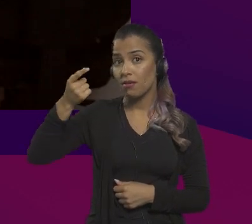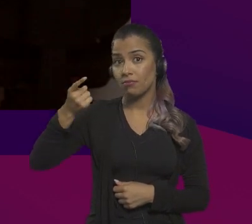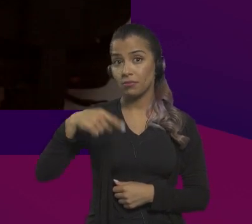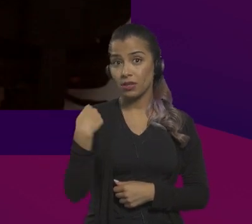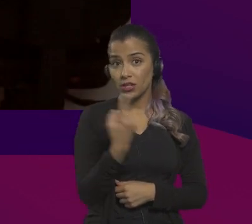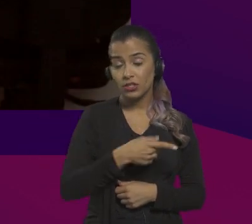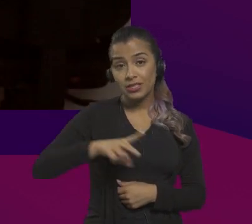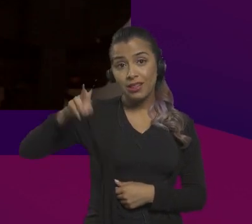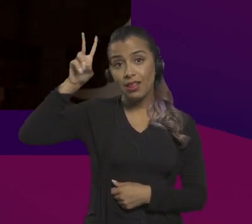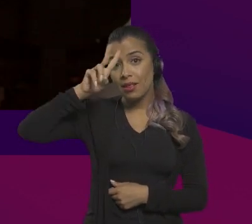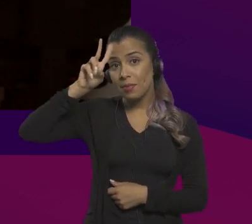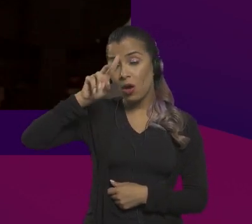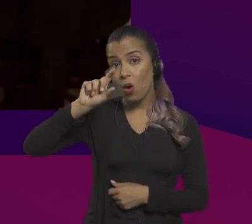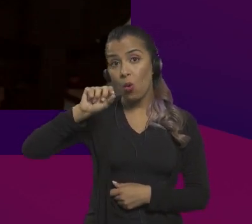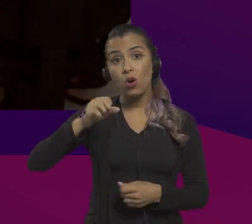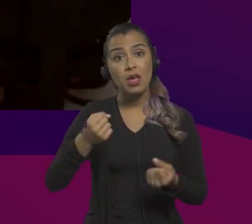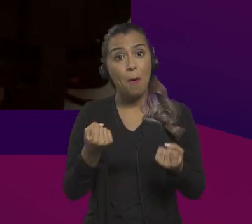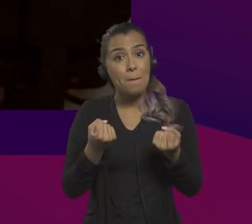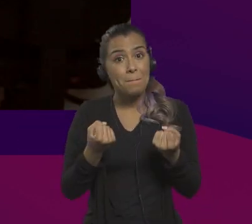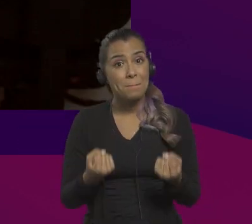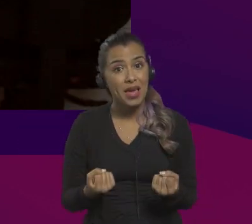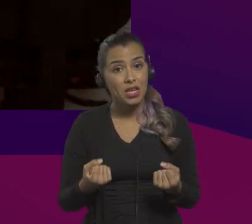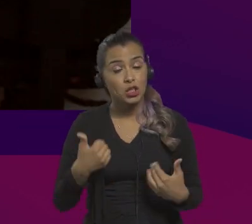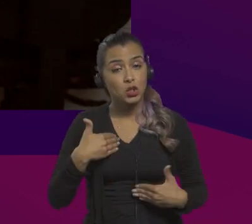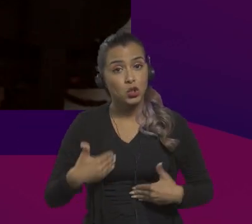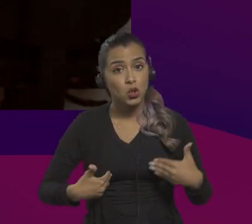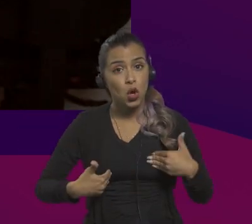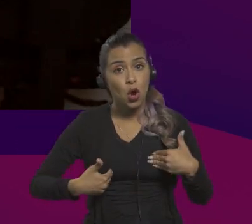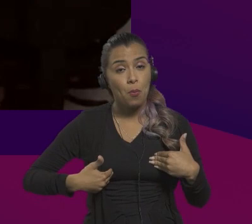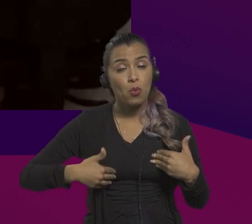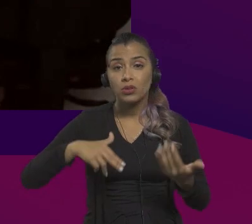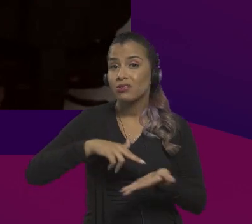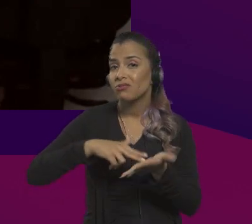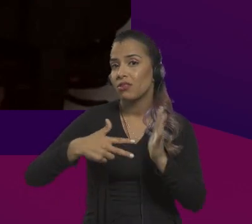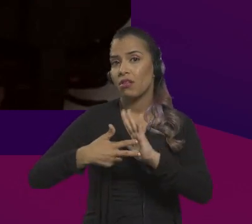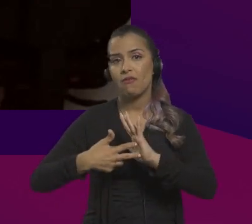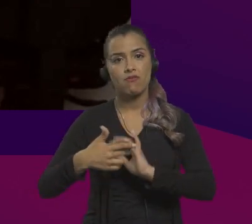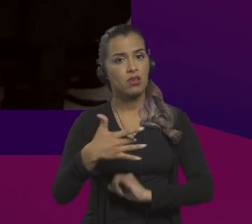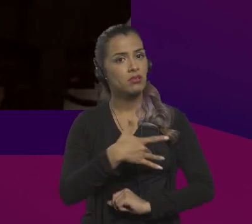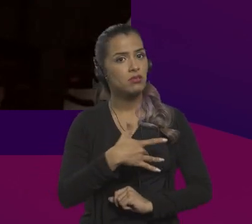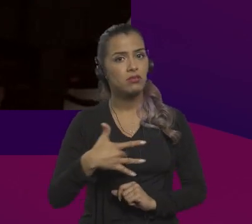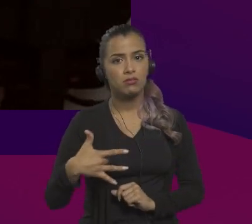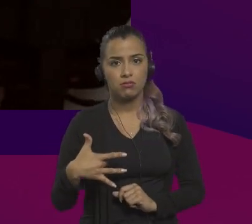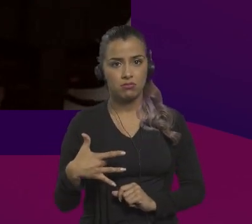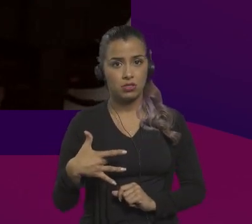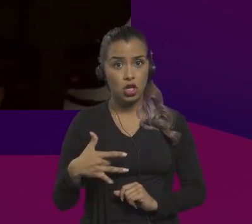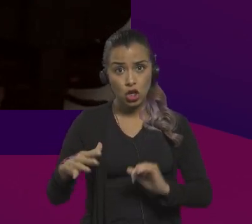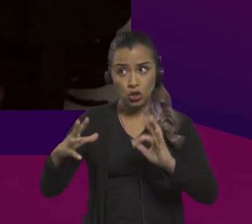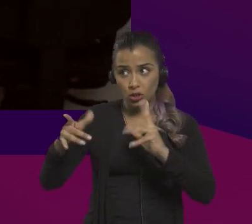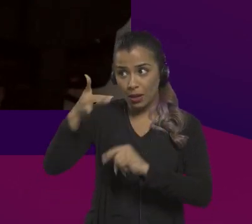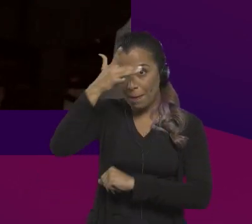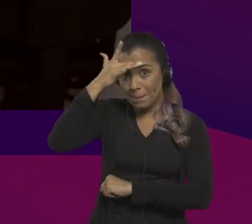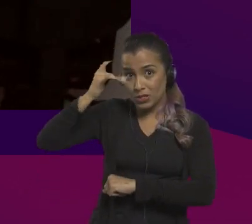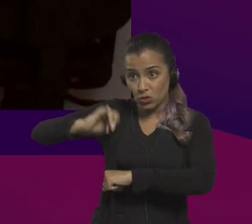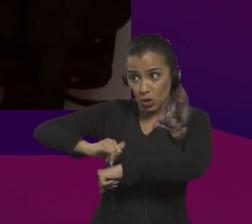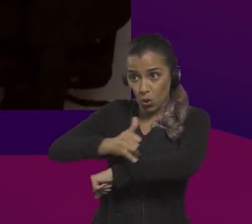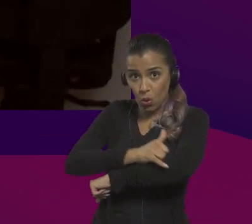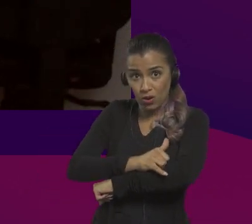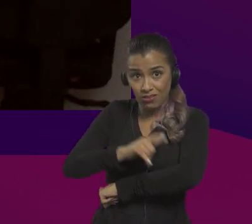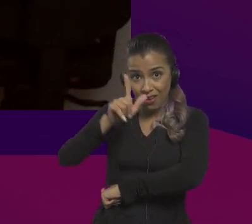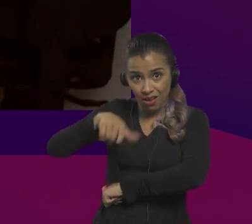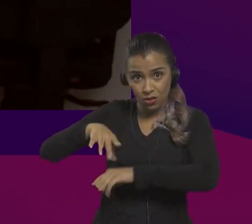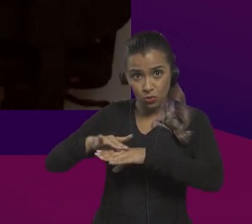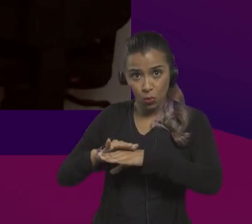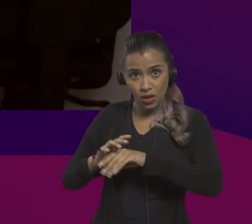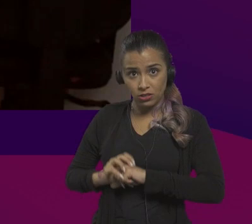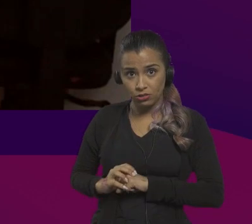peso corporal não é um preditor de saúde, né? Nem todo gordo é doente, assim como nem todo magro é